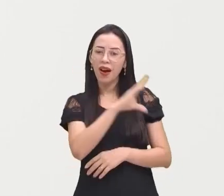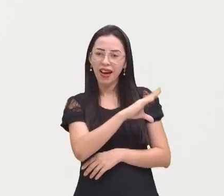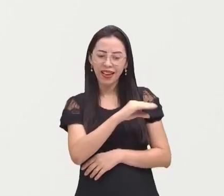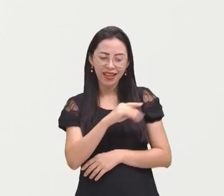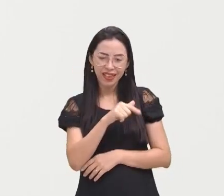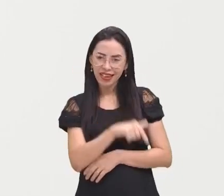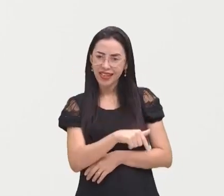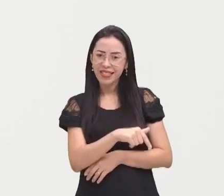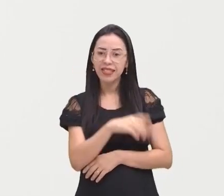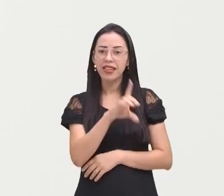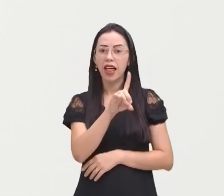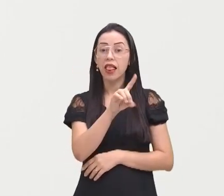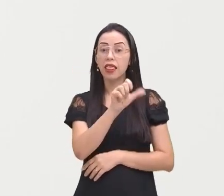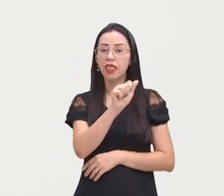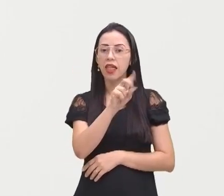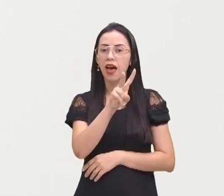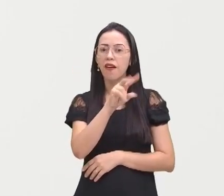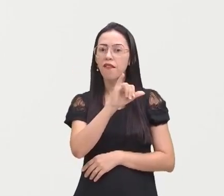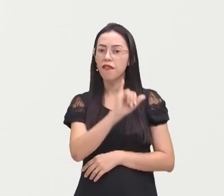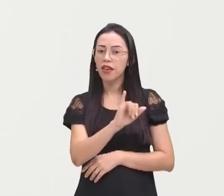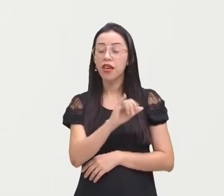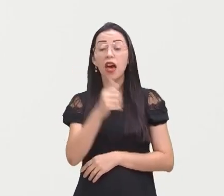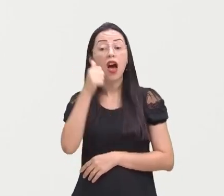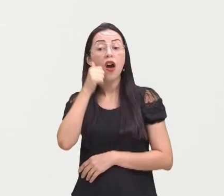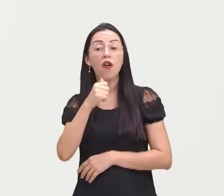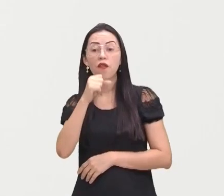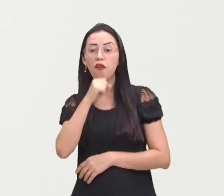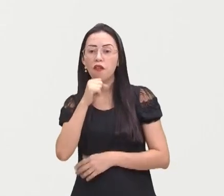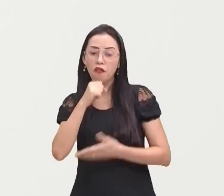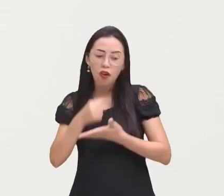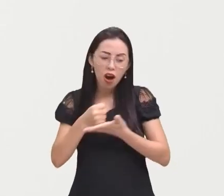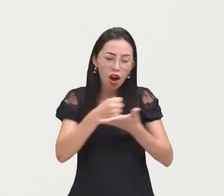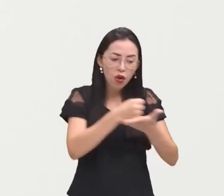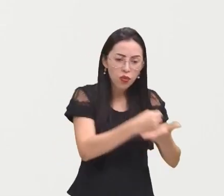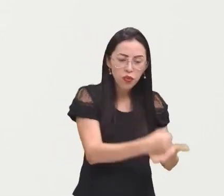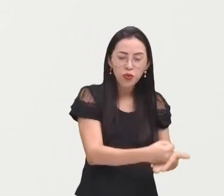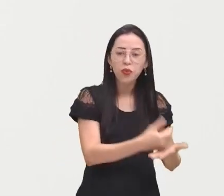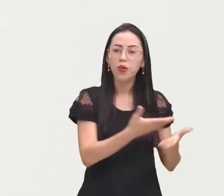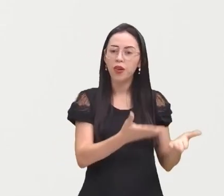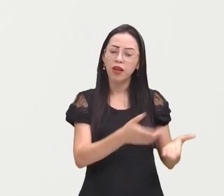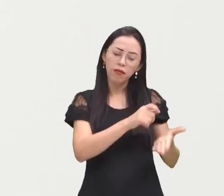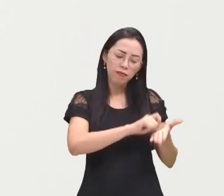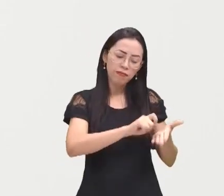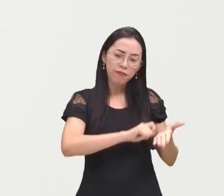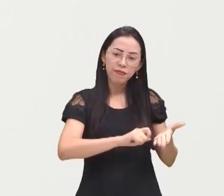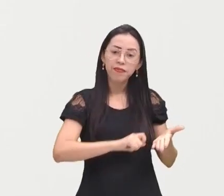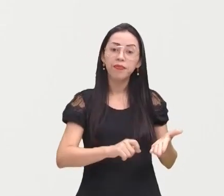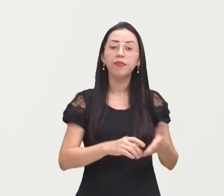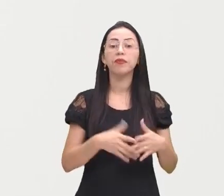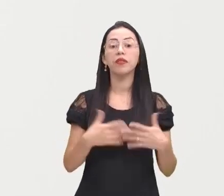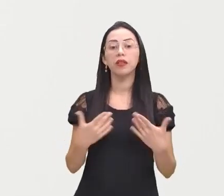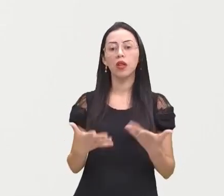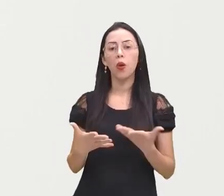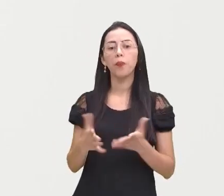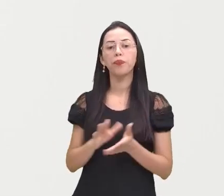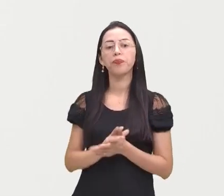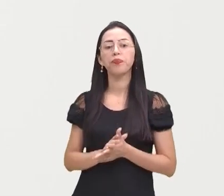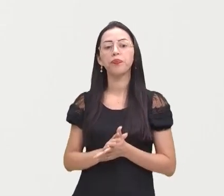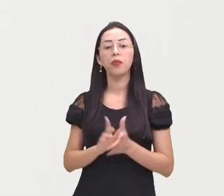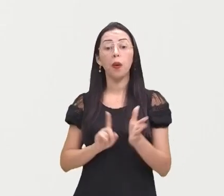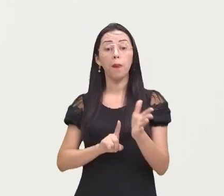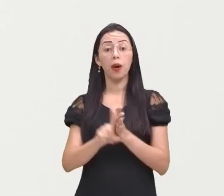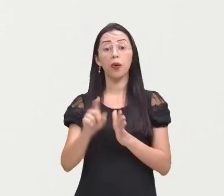da avó. Vamos à nossa questão, nosso primeiro desafio. Qual é o título